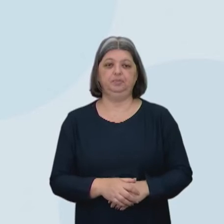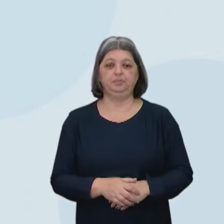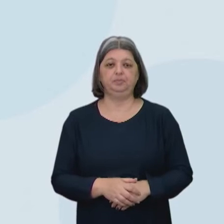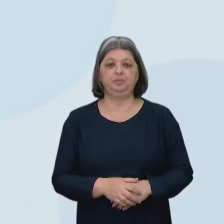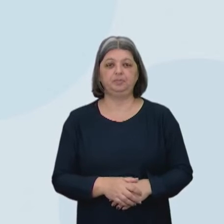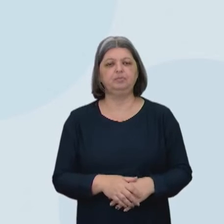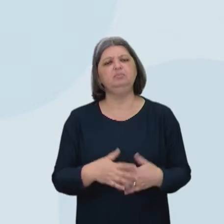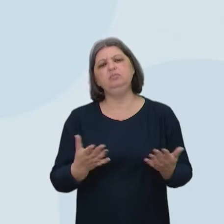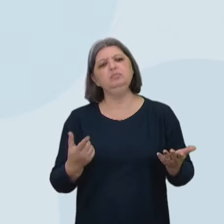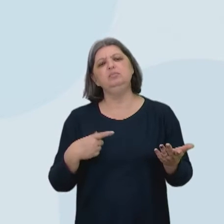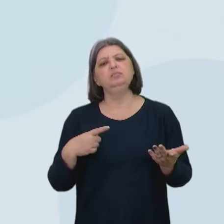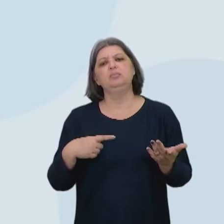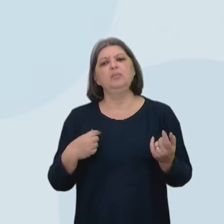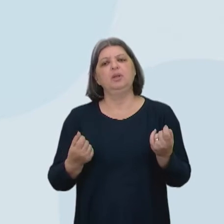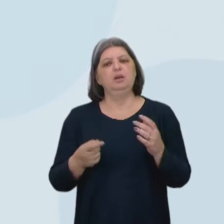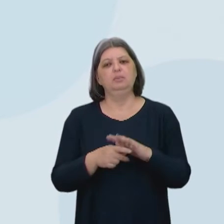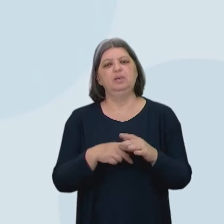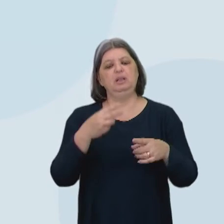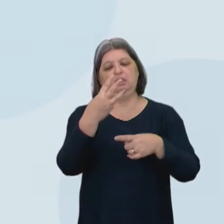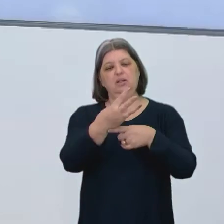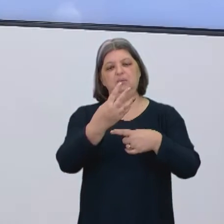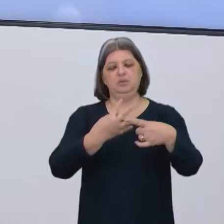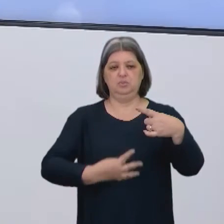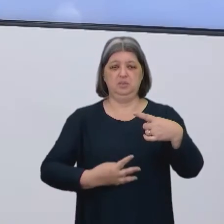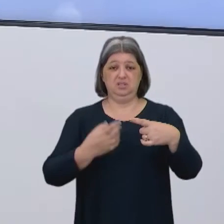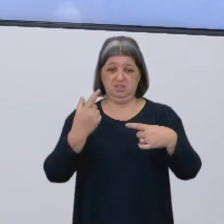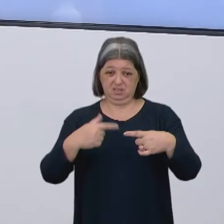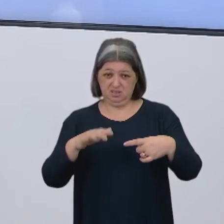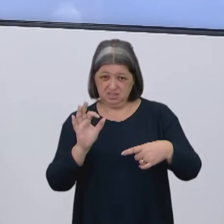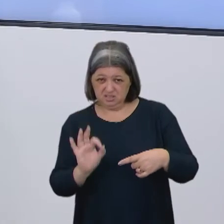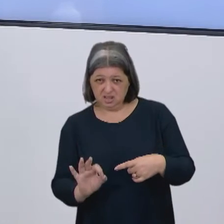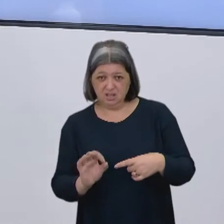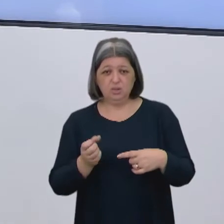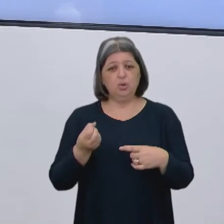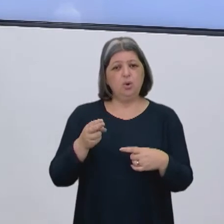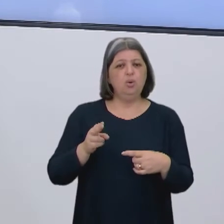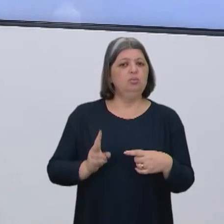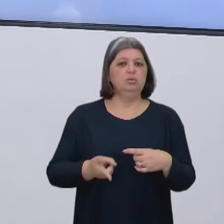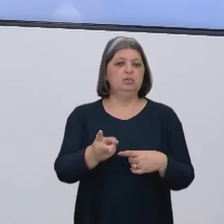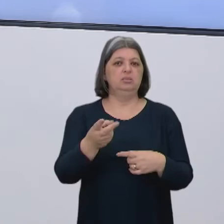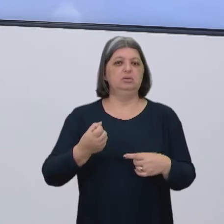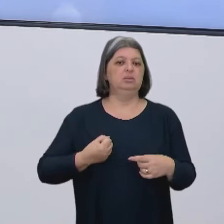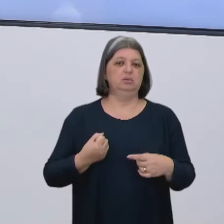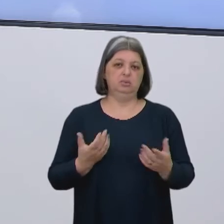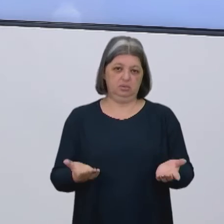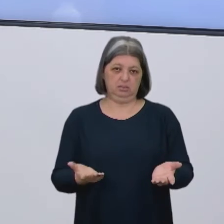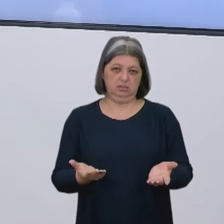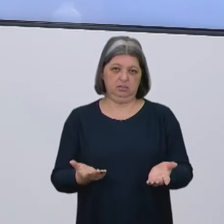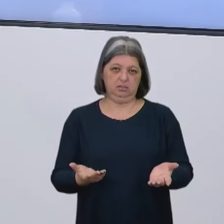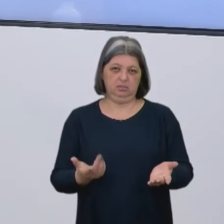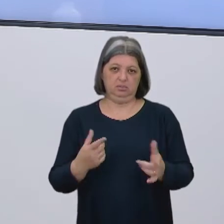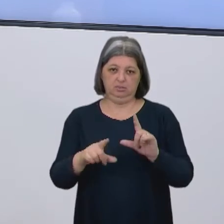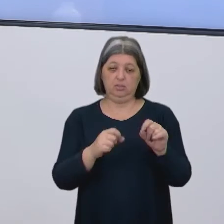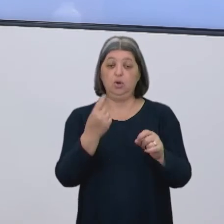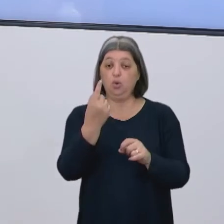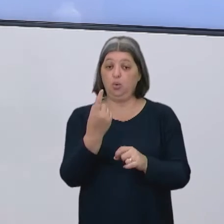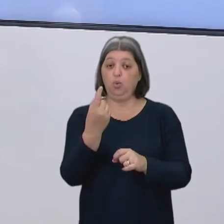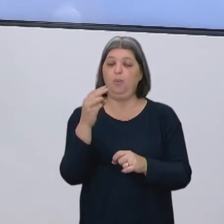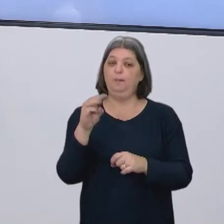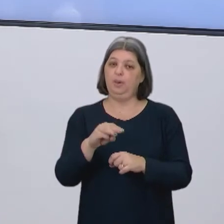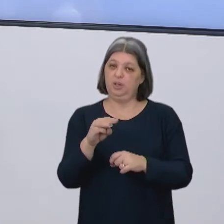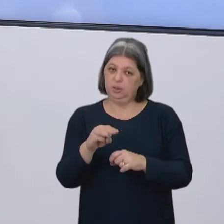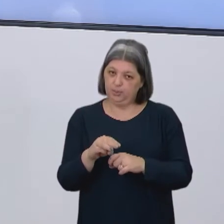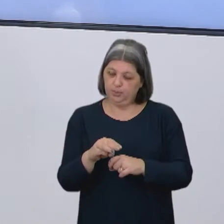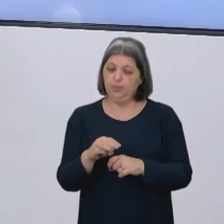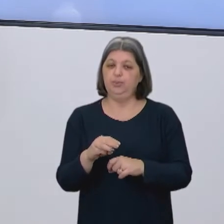será que 3 dividido por 4 dá decimal exato ou dízima periódica? Qual dessas alternativas? Vou dar 1 minuto e meio para você,